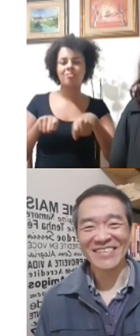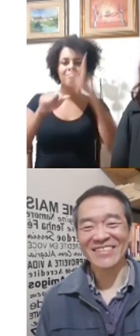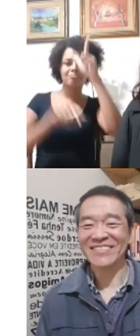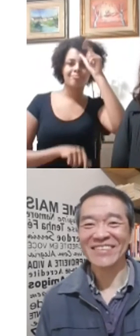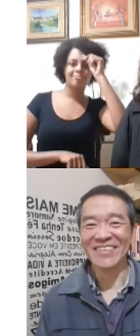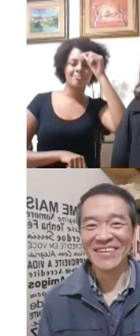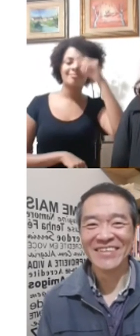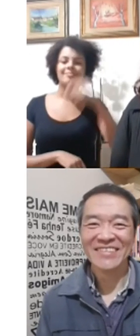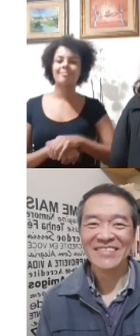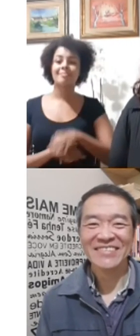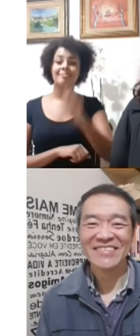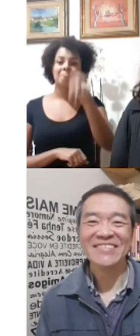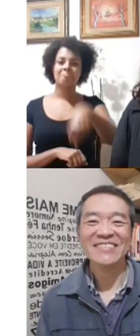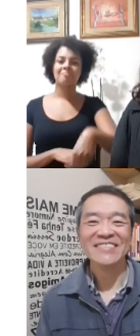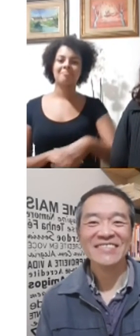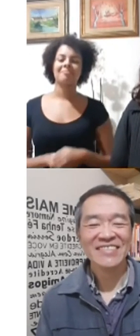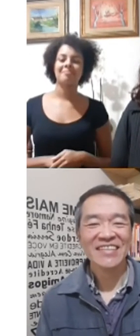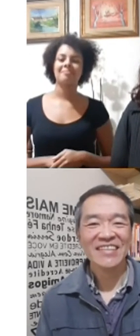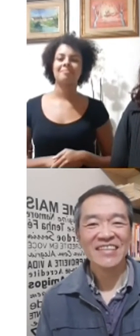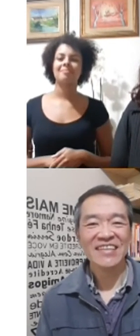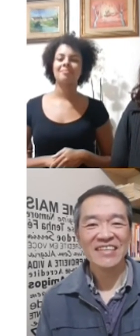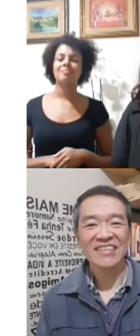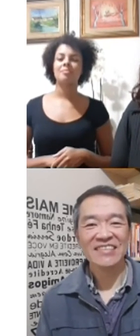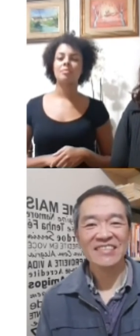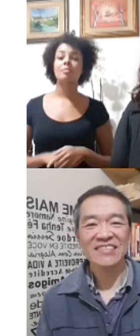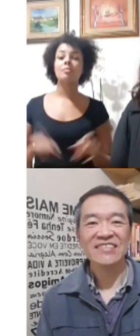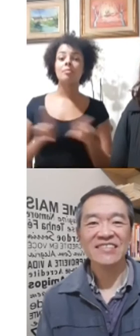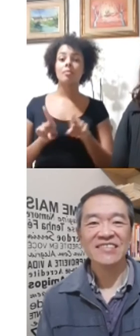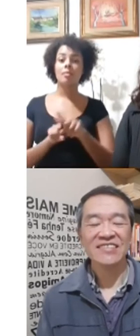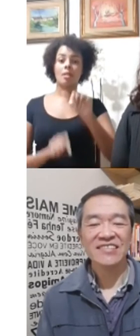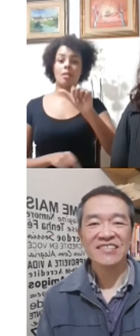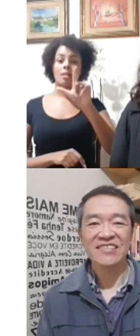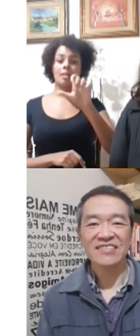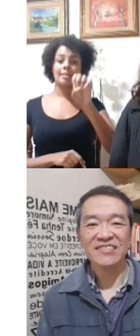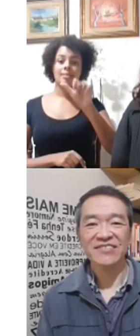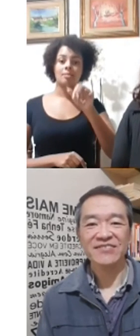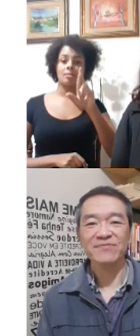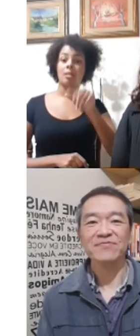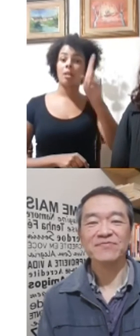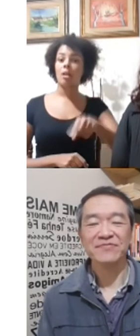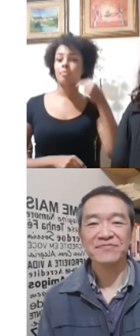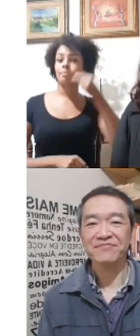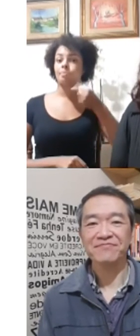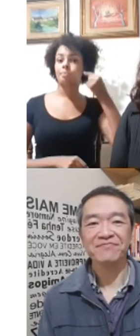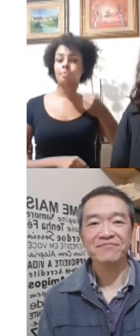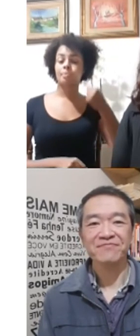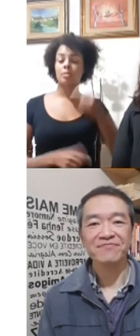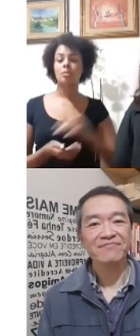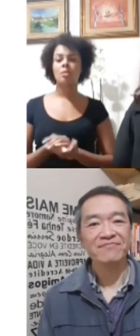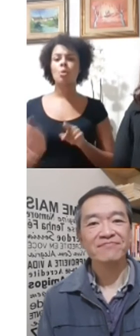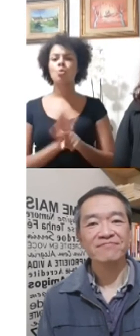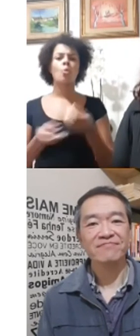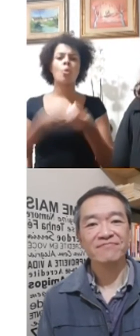relaxada. Vamos sim. Temos também a Alessandra, que é advogada, falando sobre como estão